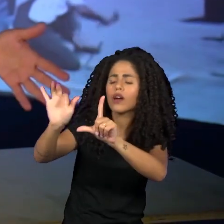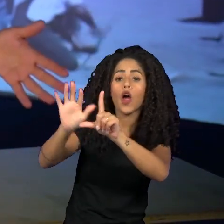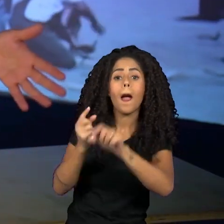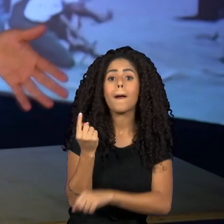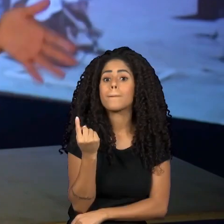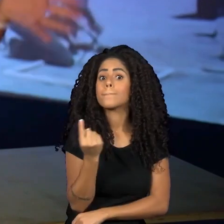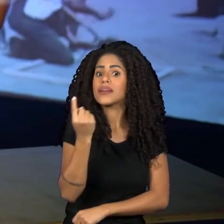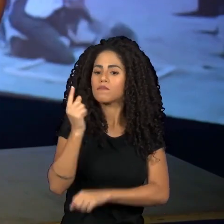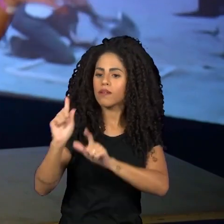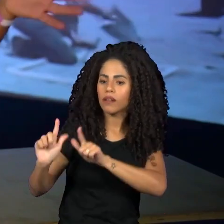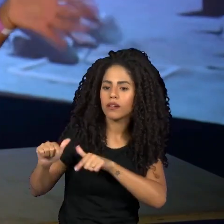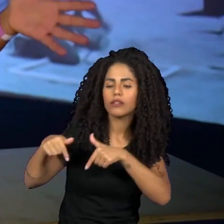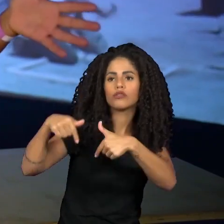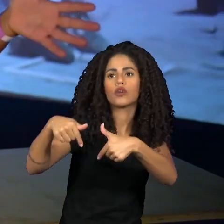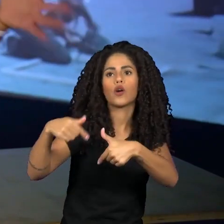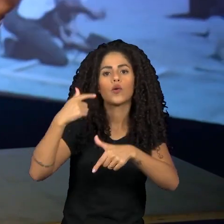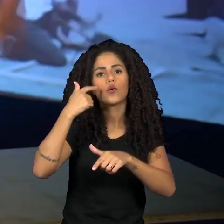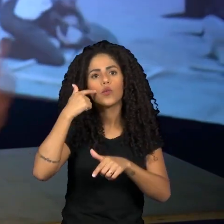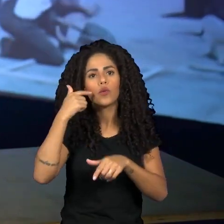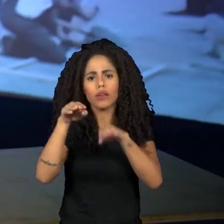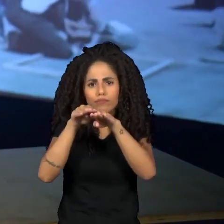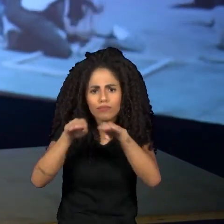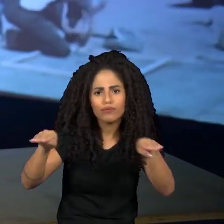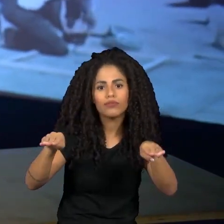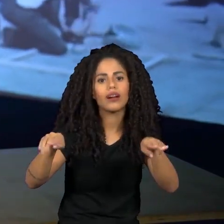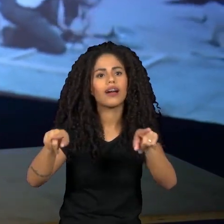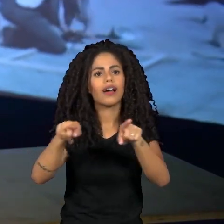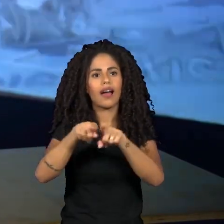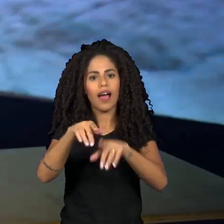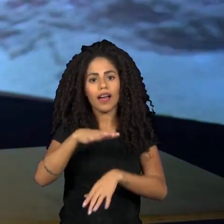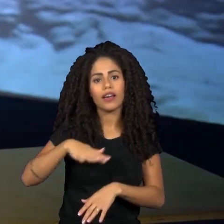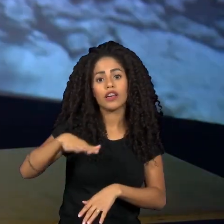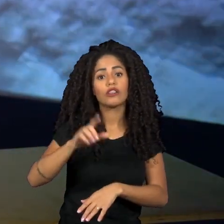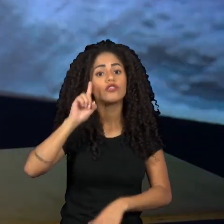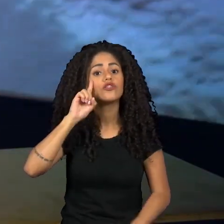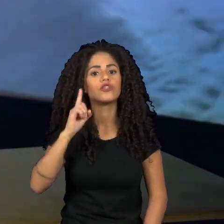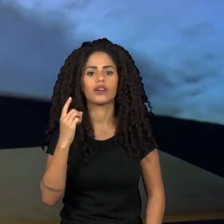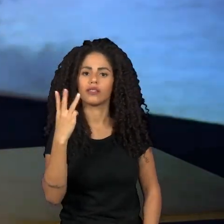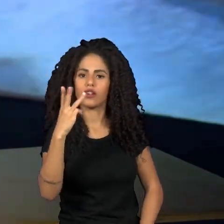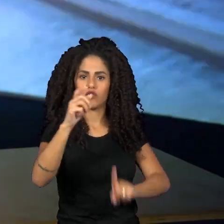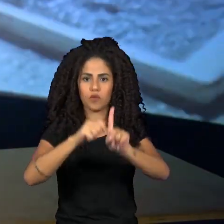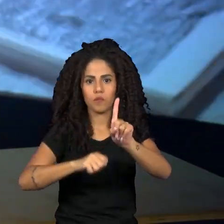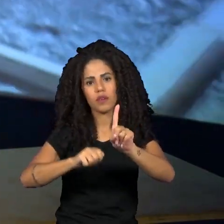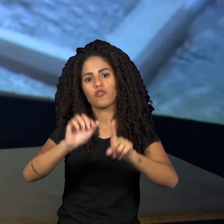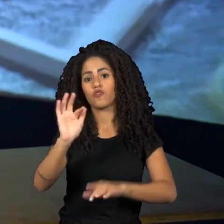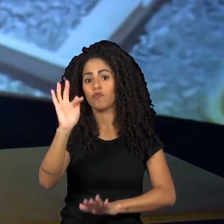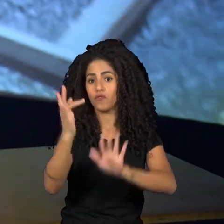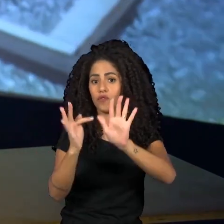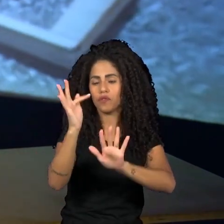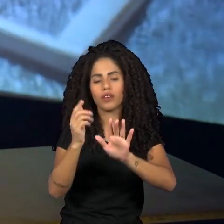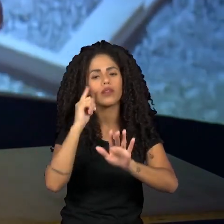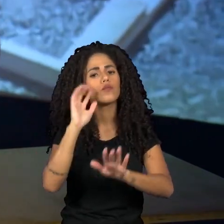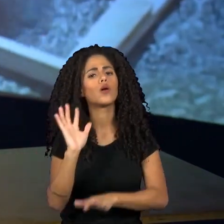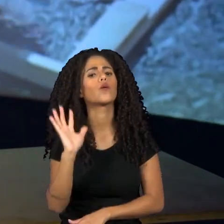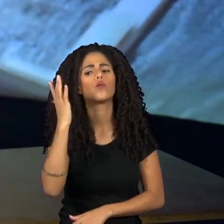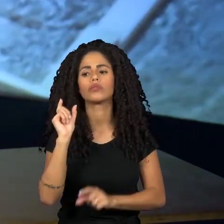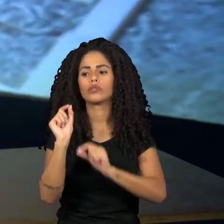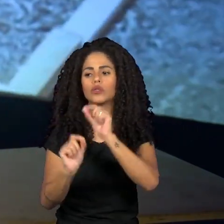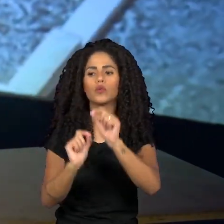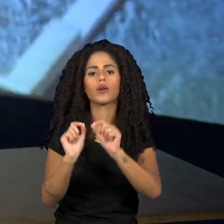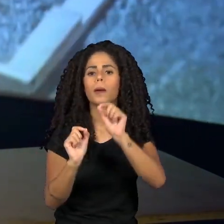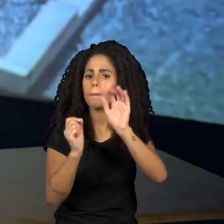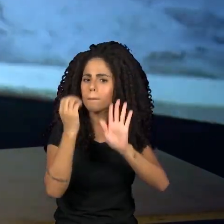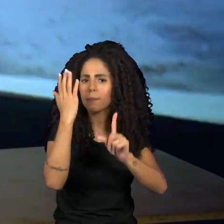primeira ação, que é o monumento horizontal ao Flávio de Santana. 3 de fevereiro de 2004 foi o dia que esse jovem,